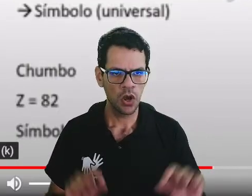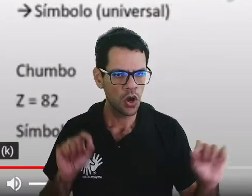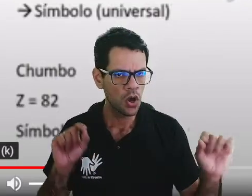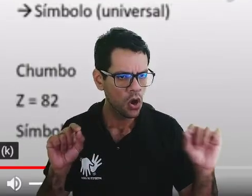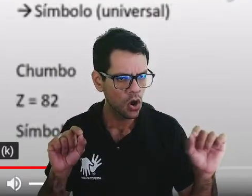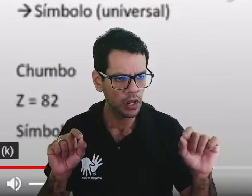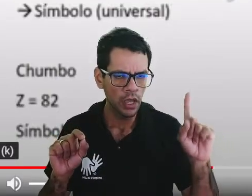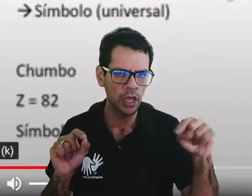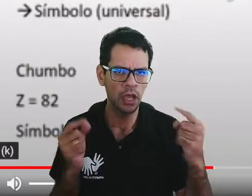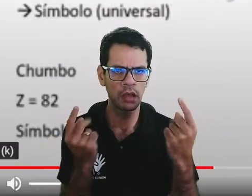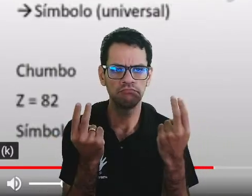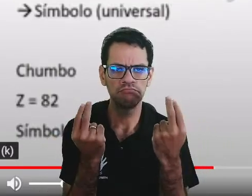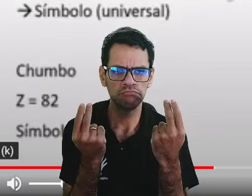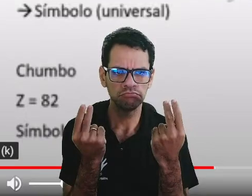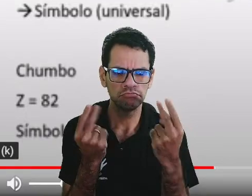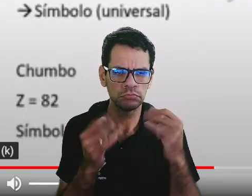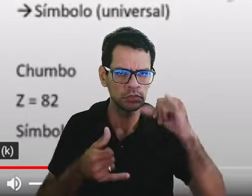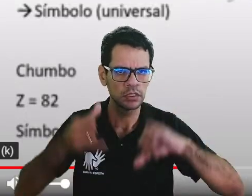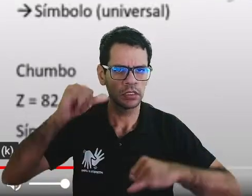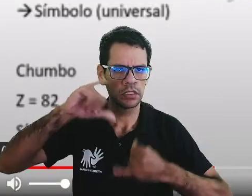semelhanças químicas.